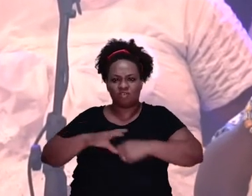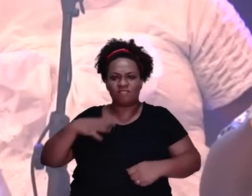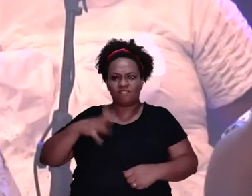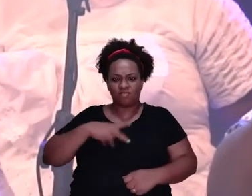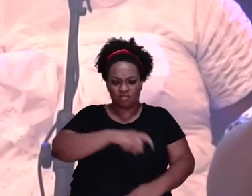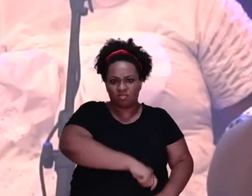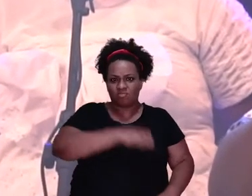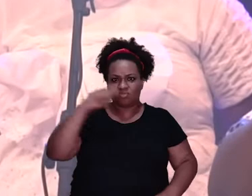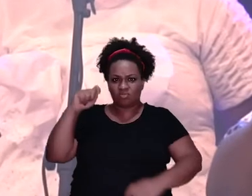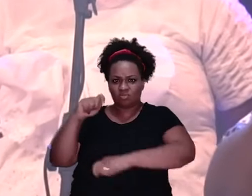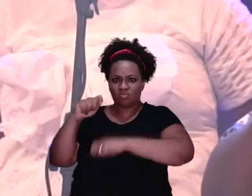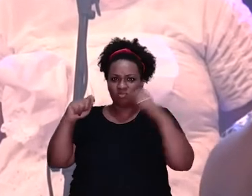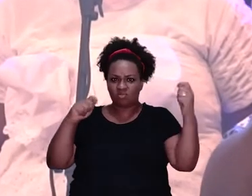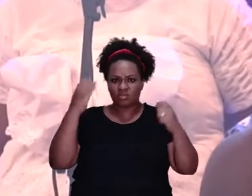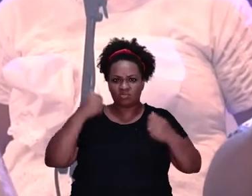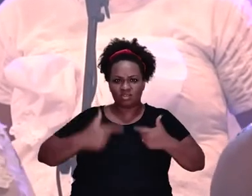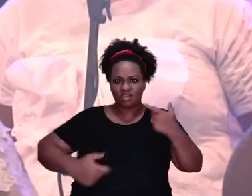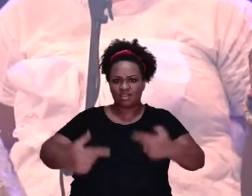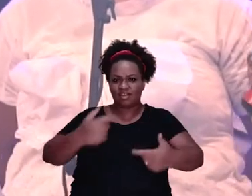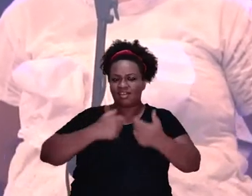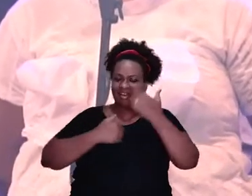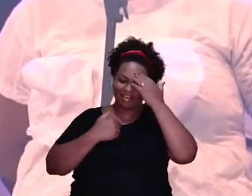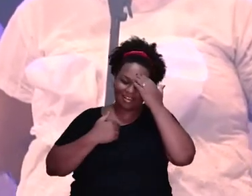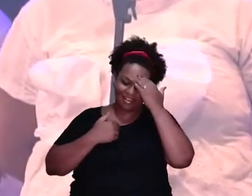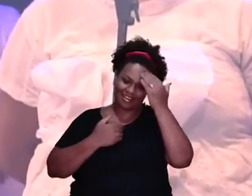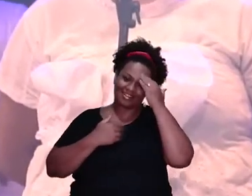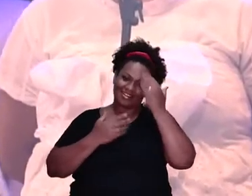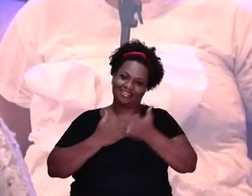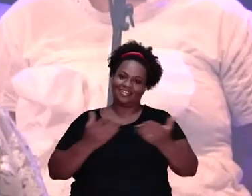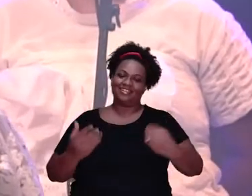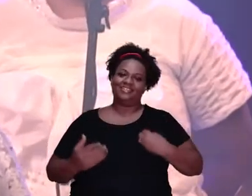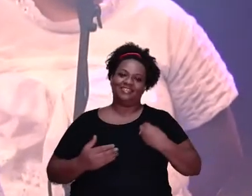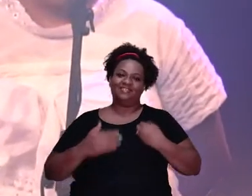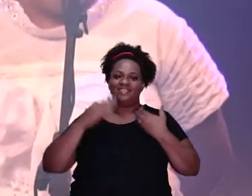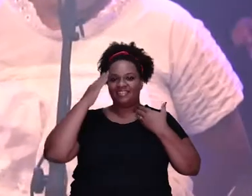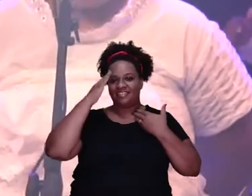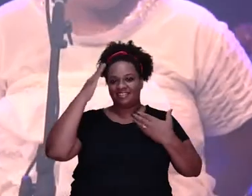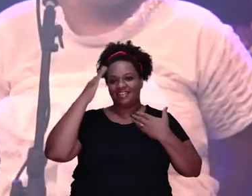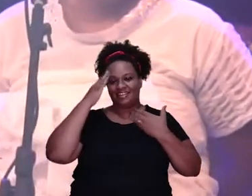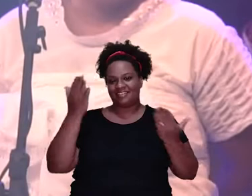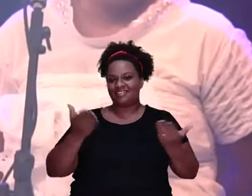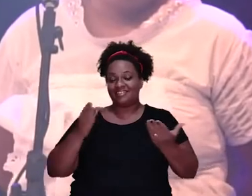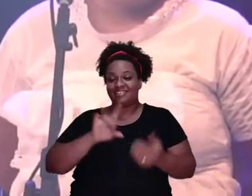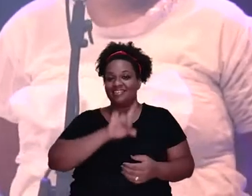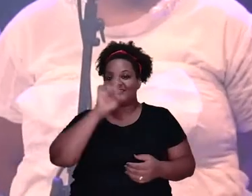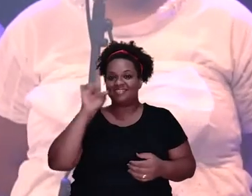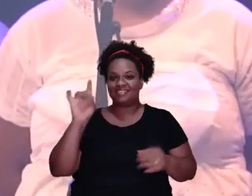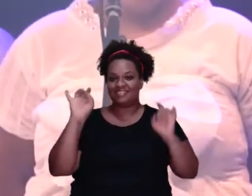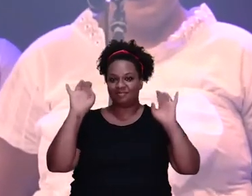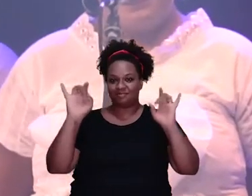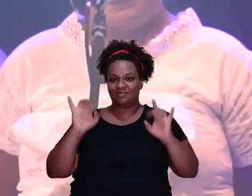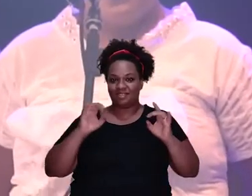nossas espadas porque nós também sabemos guerrear agradeço profundamente está aqui com você e só agradecida